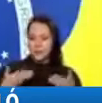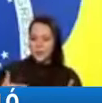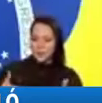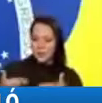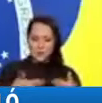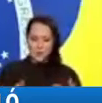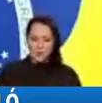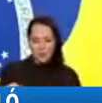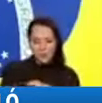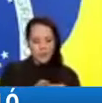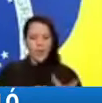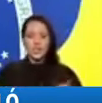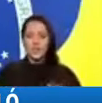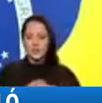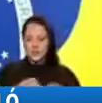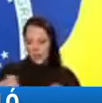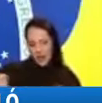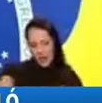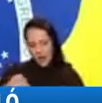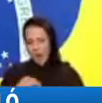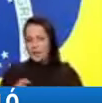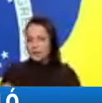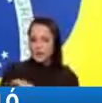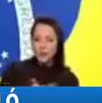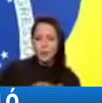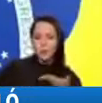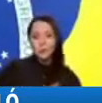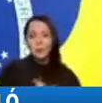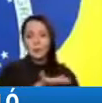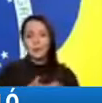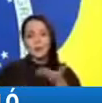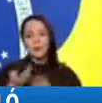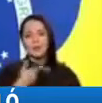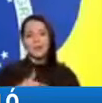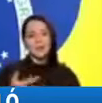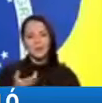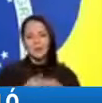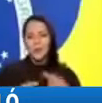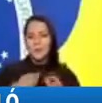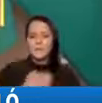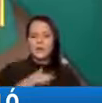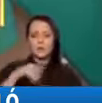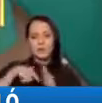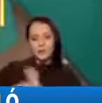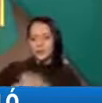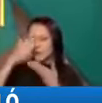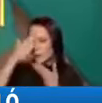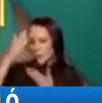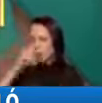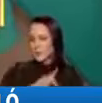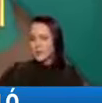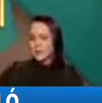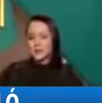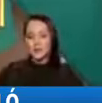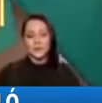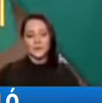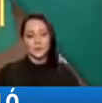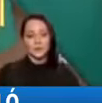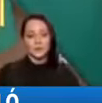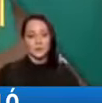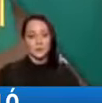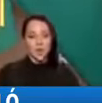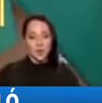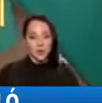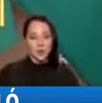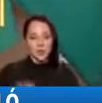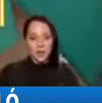diferentes áreas pros pro fundarmos as nossas relações Muito obrigado seu presidente está